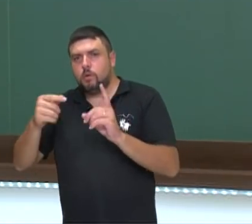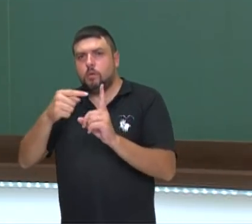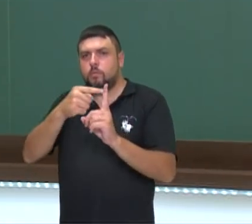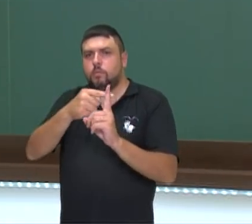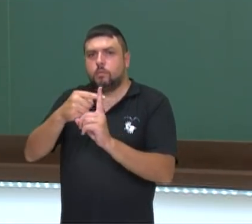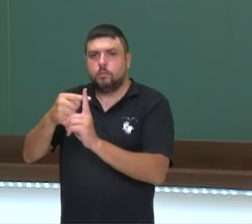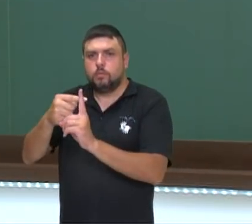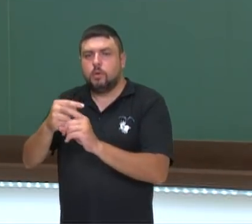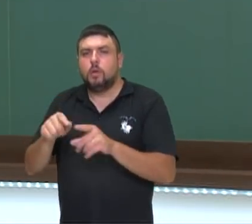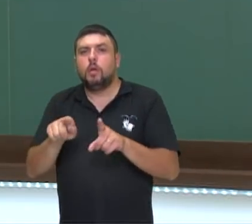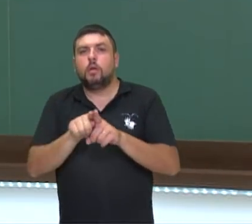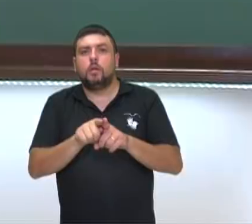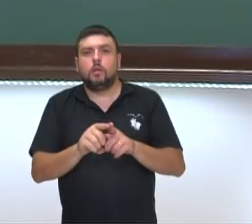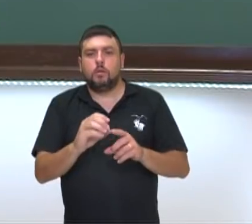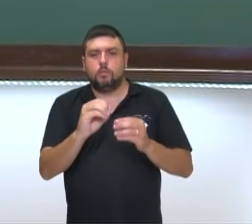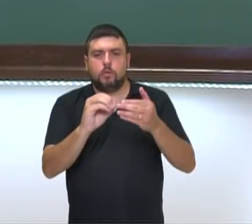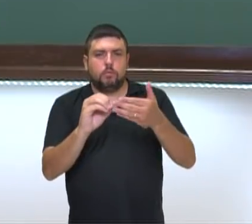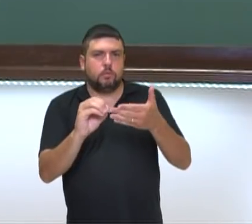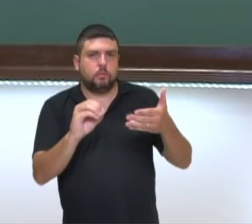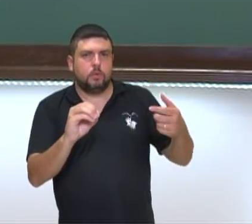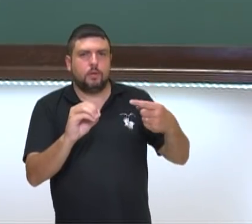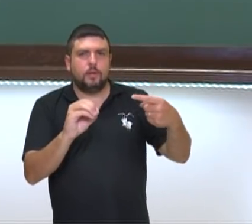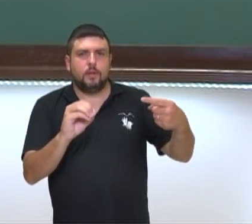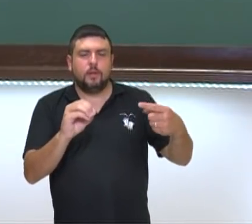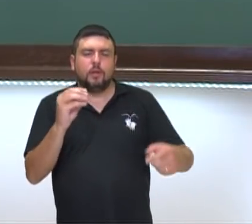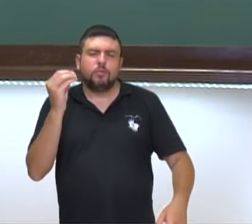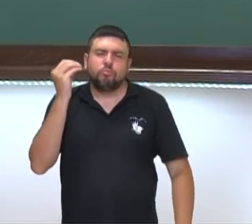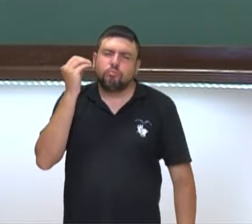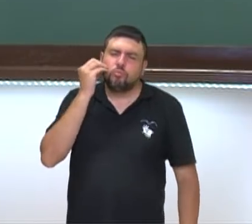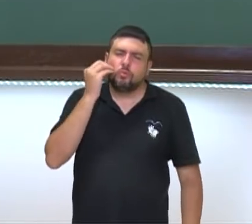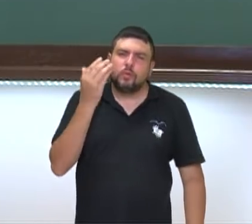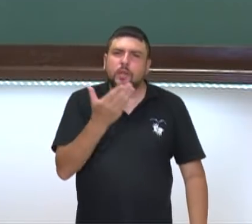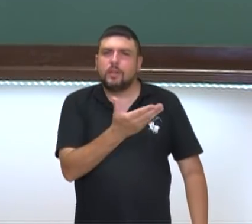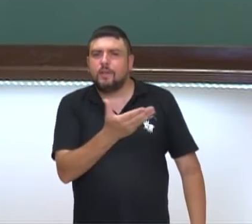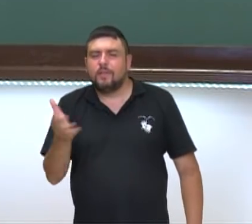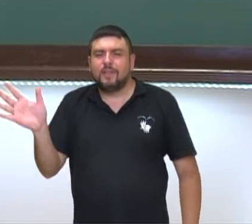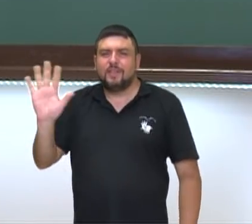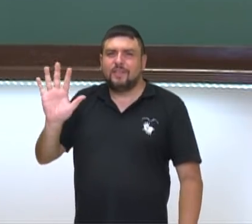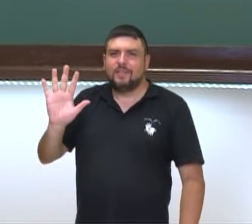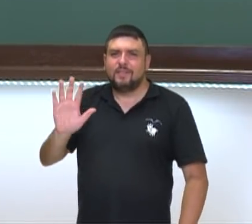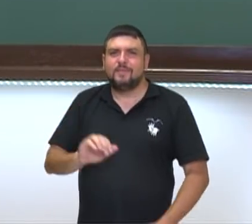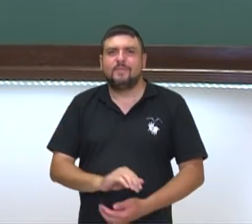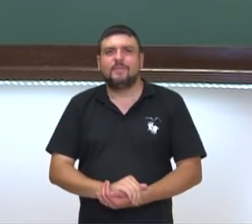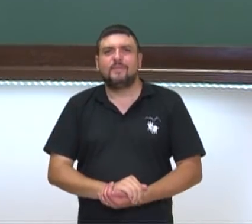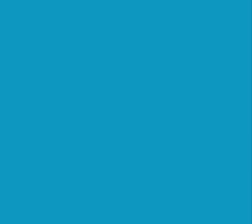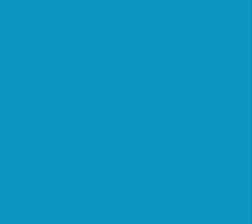e os números negativos. Um beijo bem grande da prof e até breve.